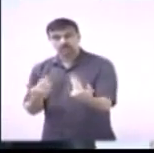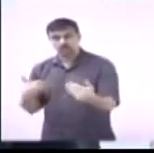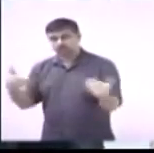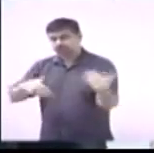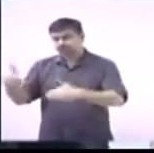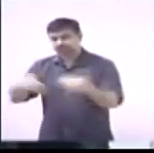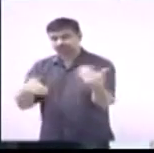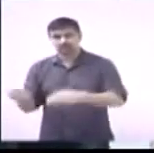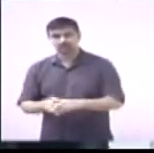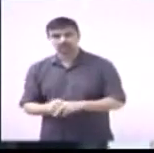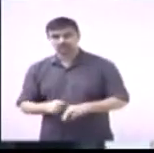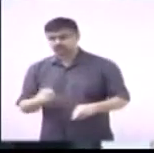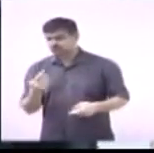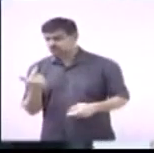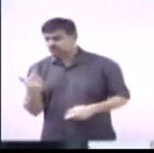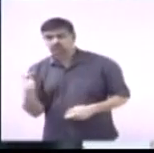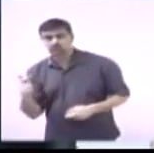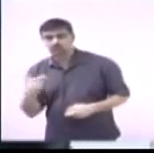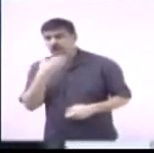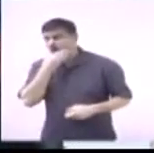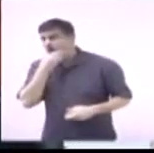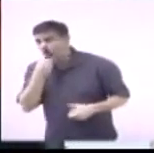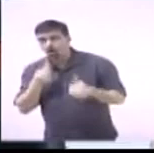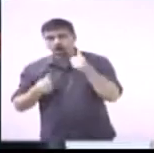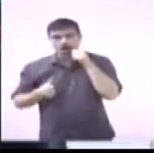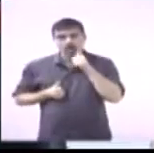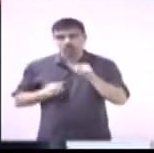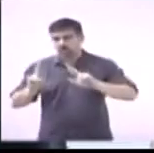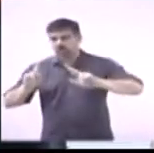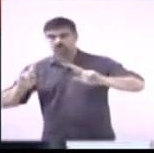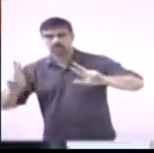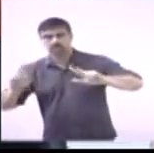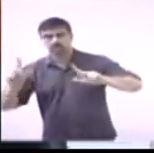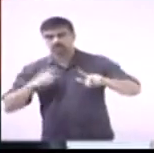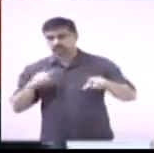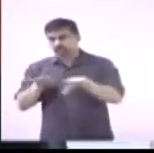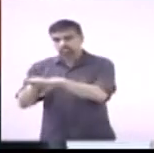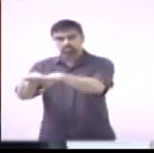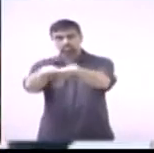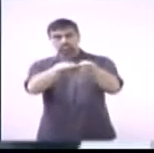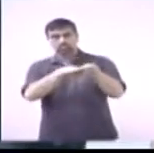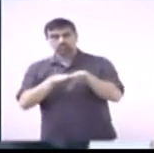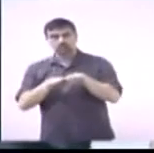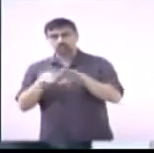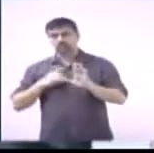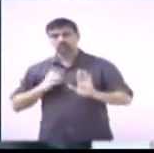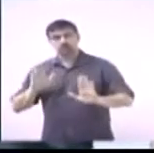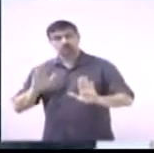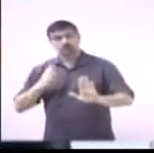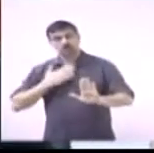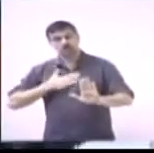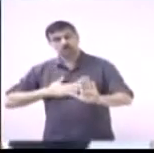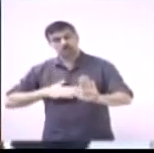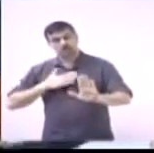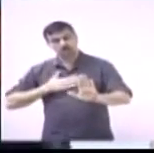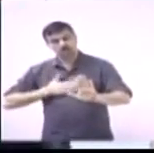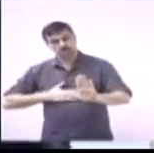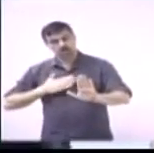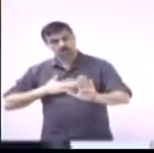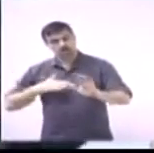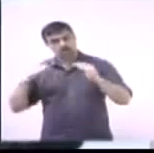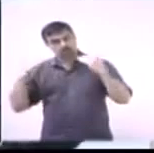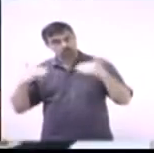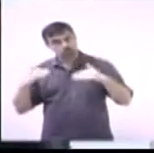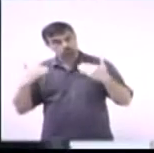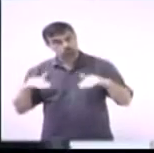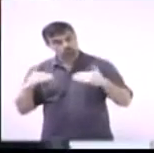mais homem, não tinha mulher, que na verdade ninguém mais ia ter sexo, ponto, para, respira. Isso,